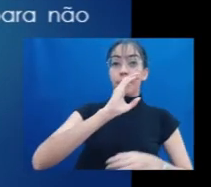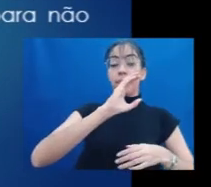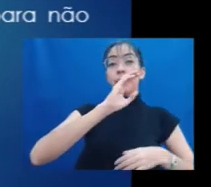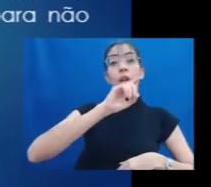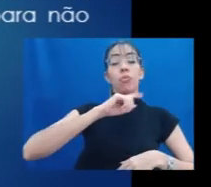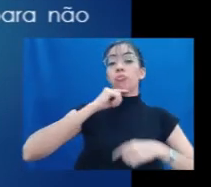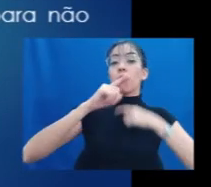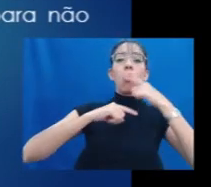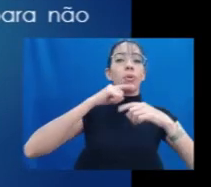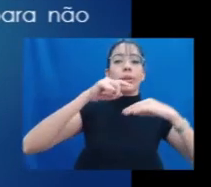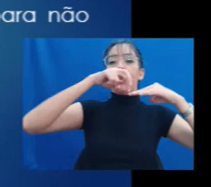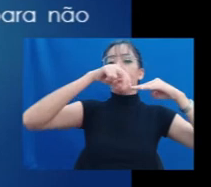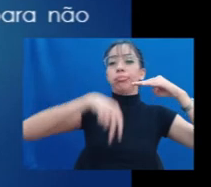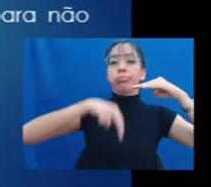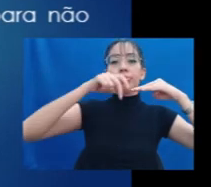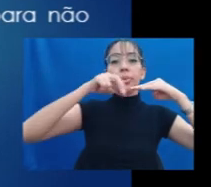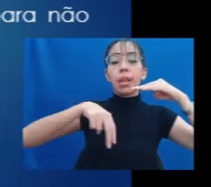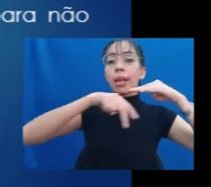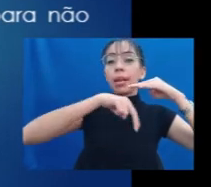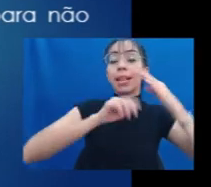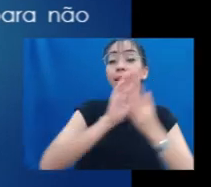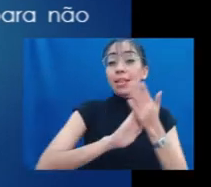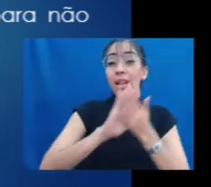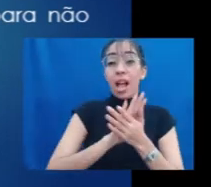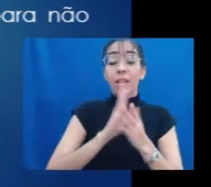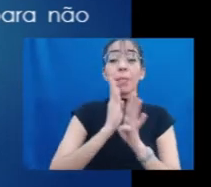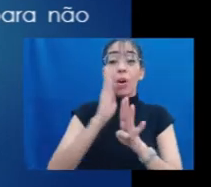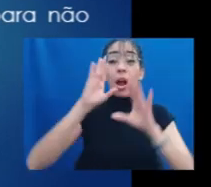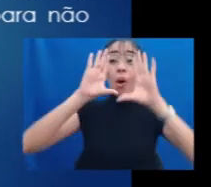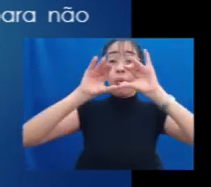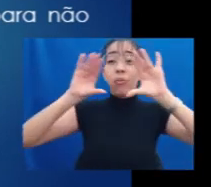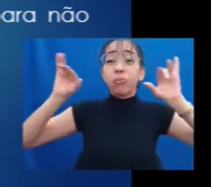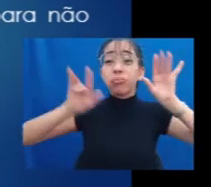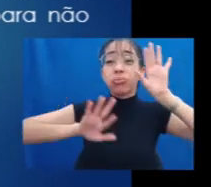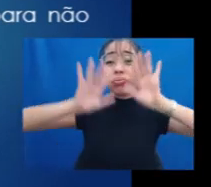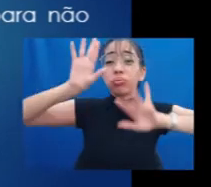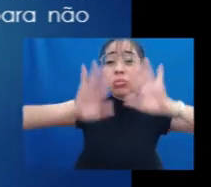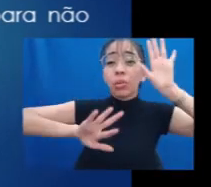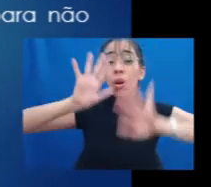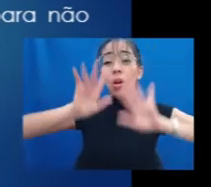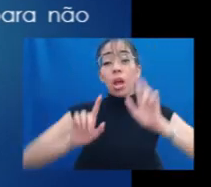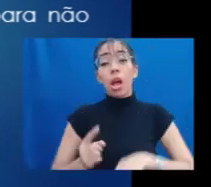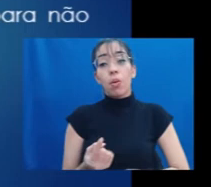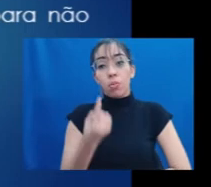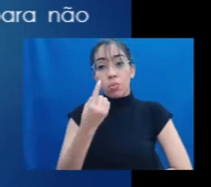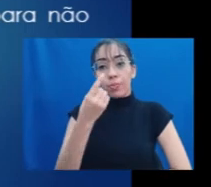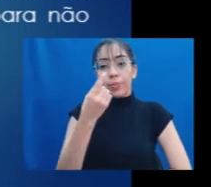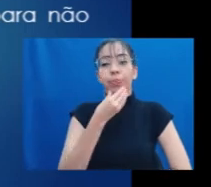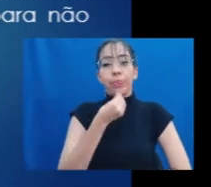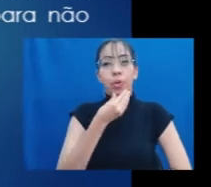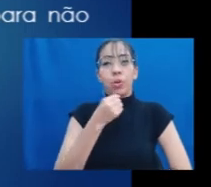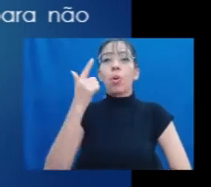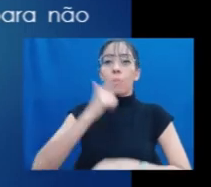no bloco C, porque quando a gente foi tentar descer, já estava a fumaça, já tinha tomado conta do prédio. Ninguém conseguiu descer. Então, um